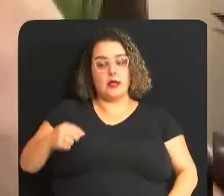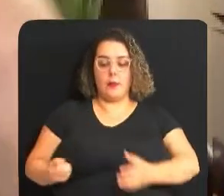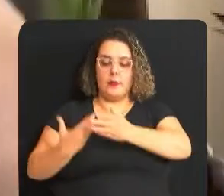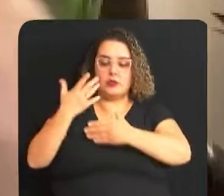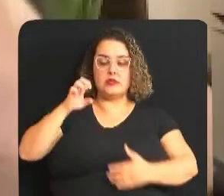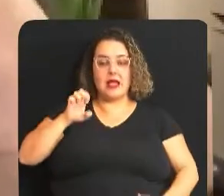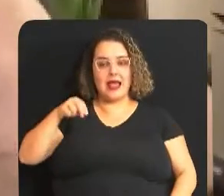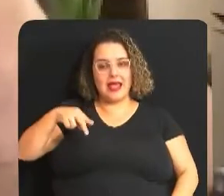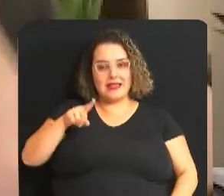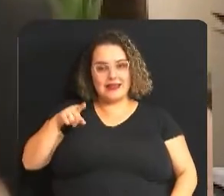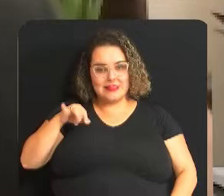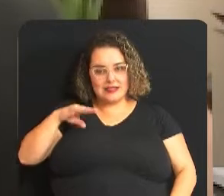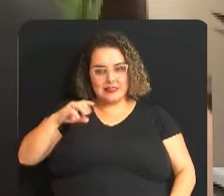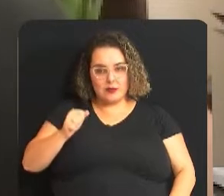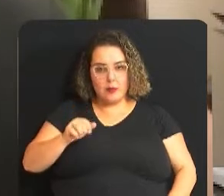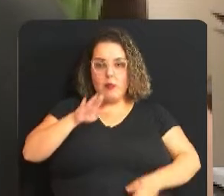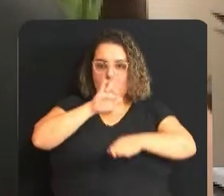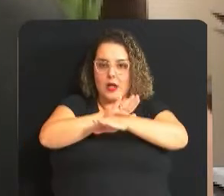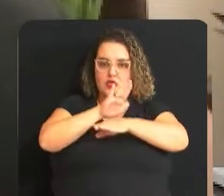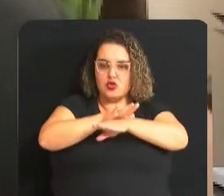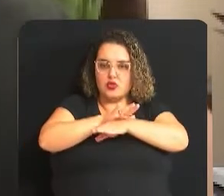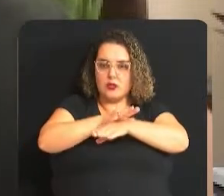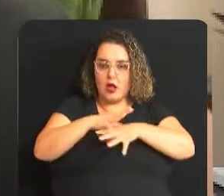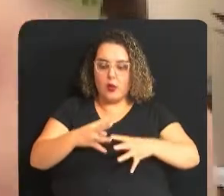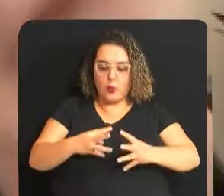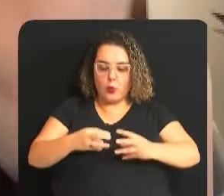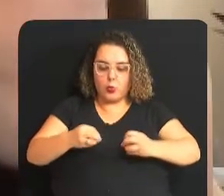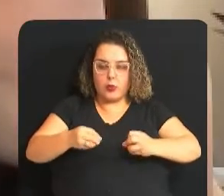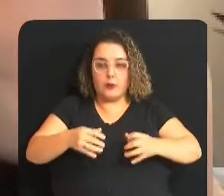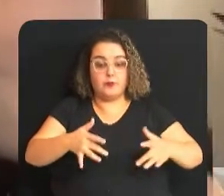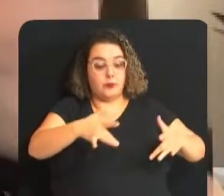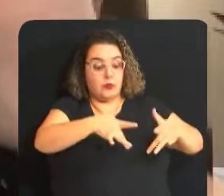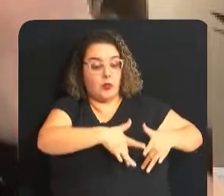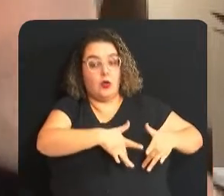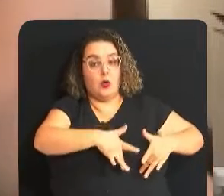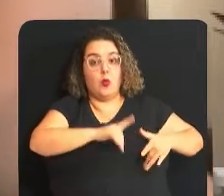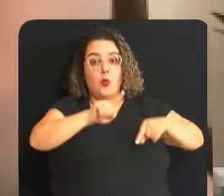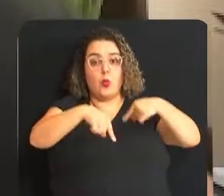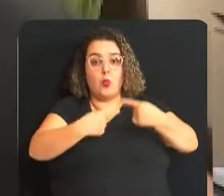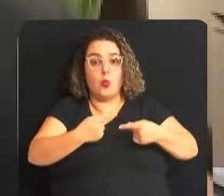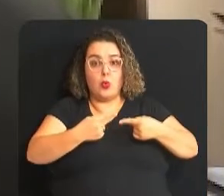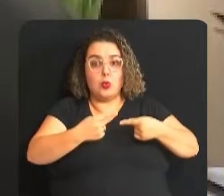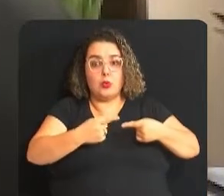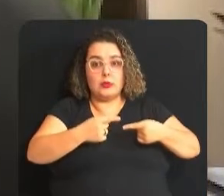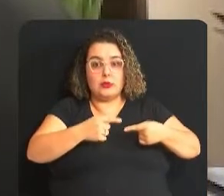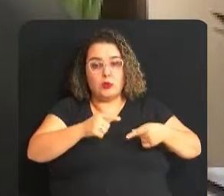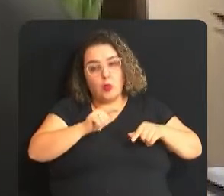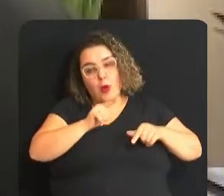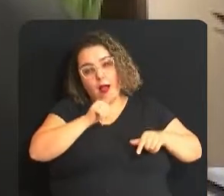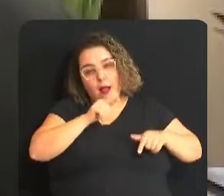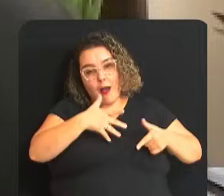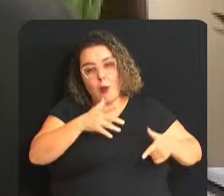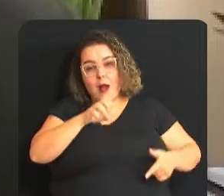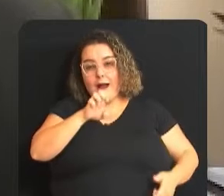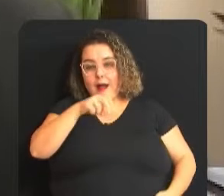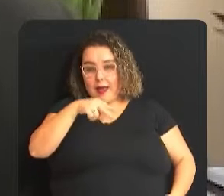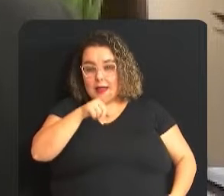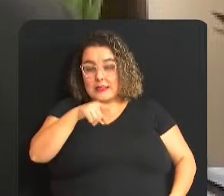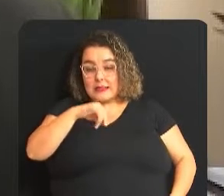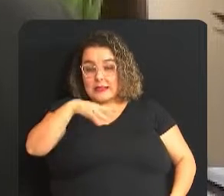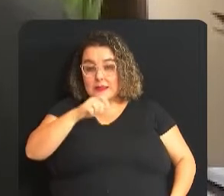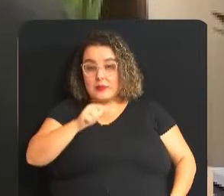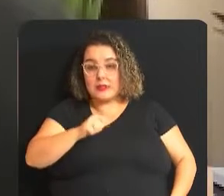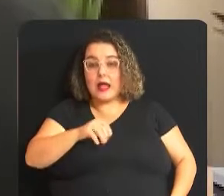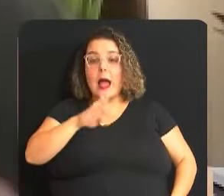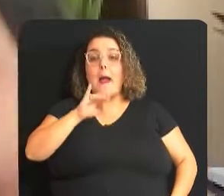ajudar a digestão. E o fígado, que produz outro líquido, que é uma enzima, né, produzida na bile, que é